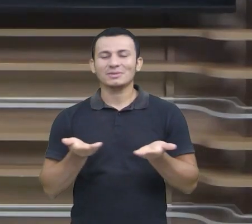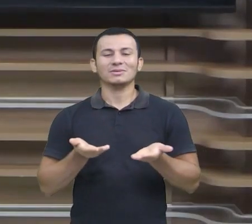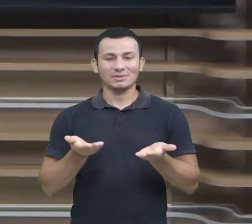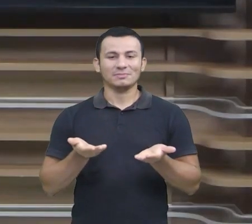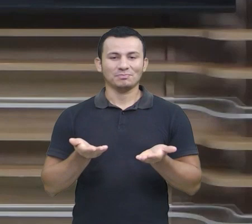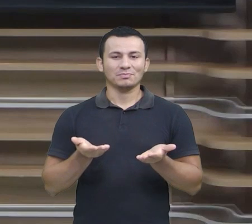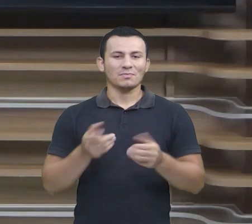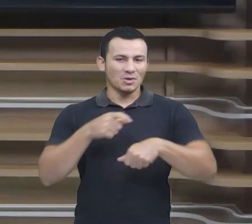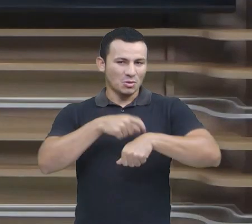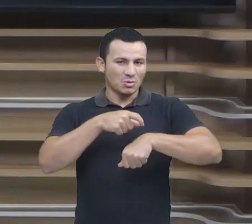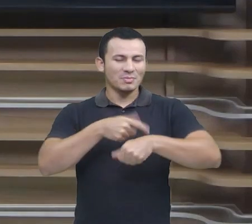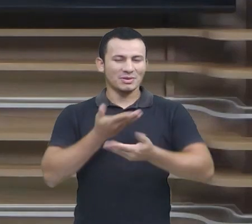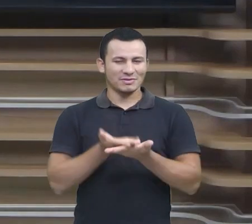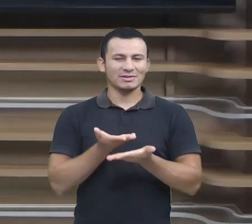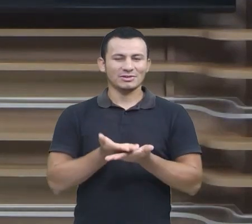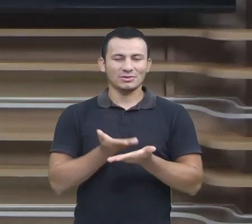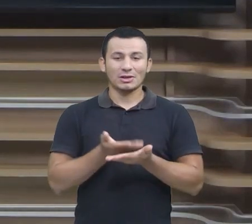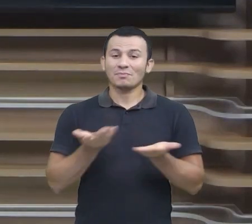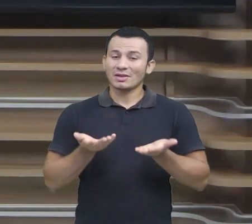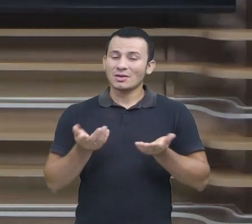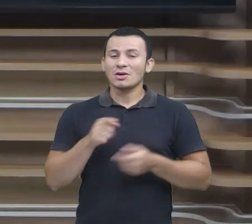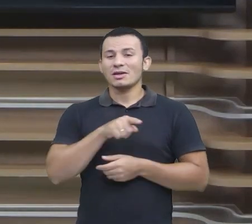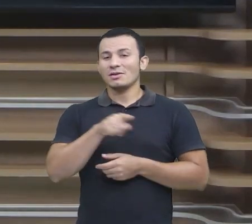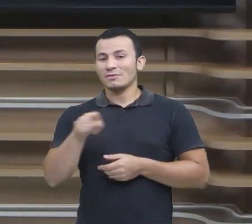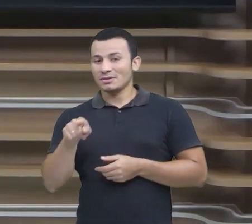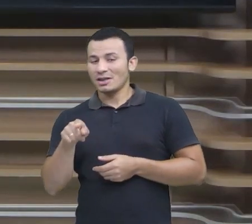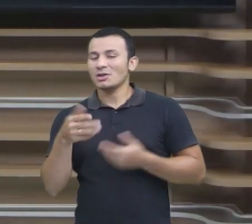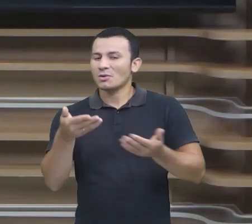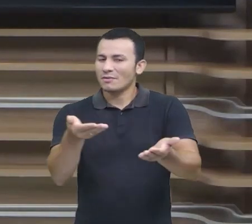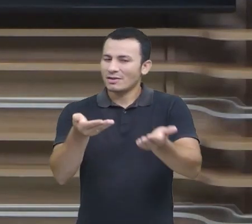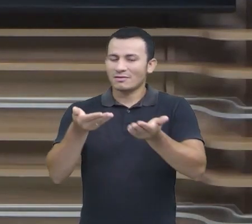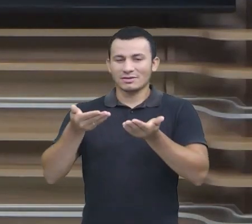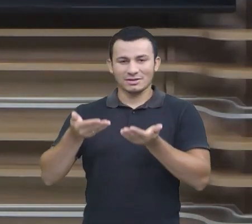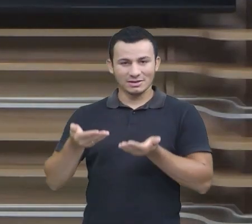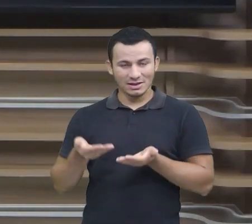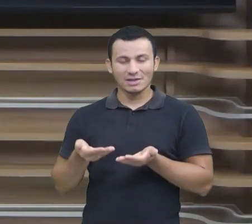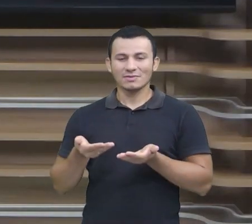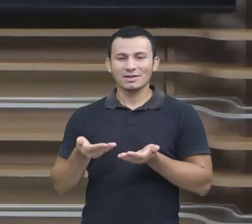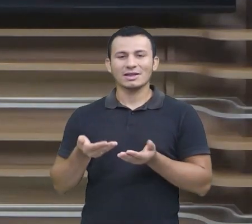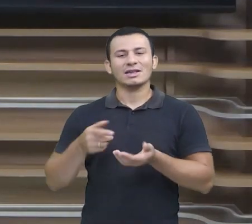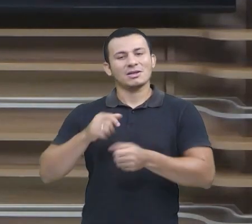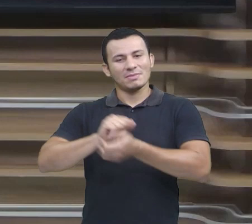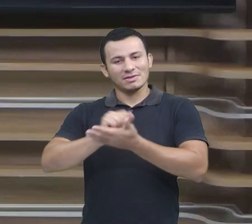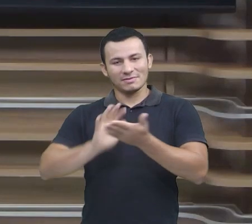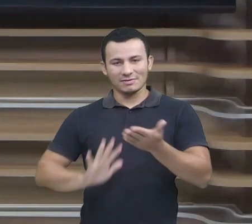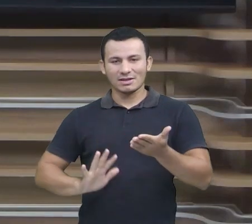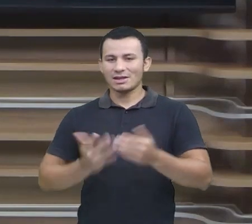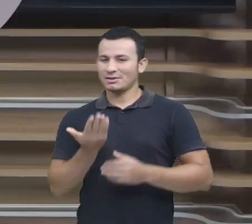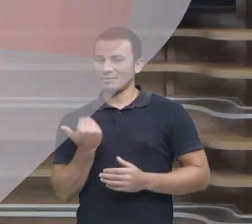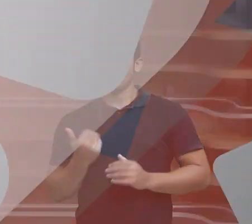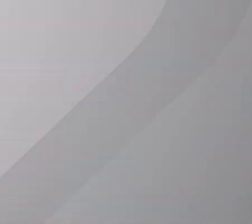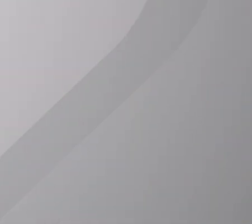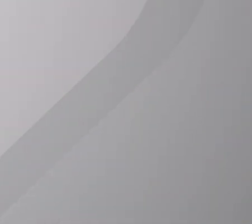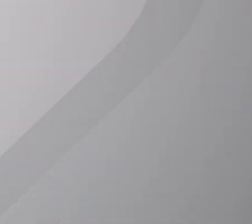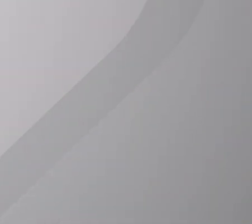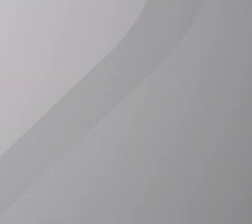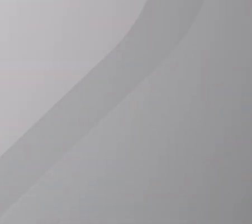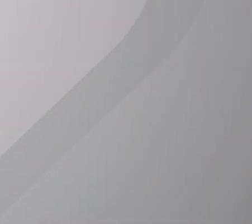na nossa hora de estudar, eu convido a todos vocês para o nosso exercitando. Vamos lá?